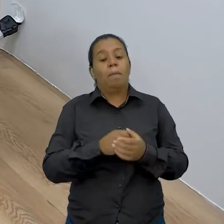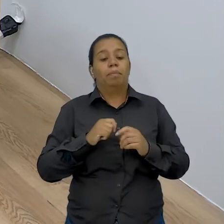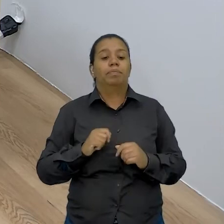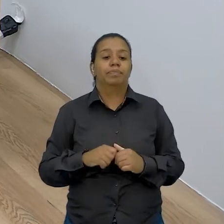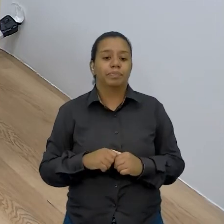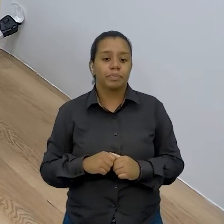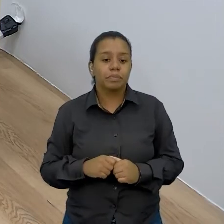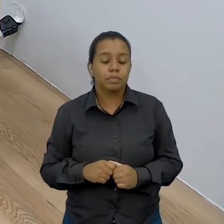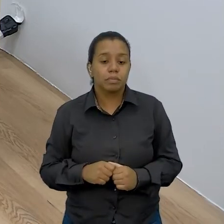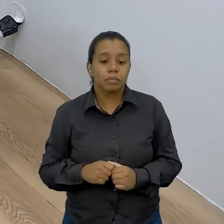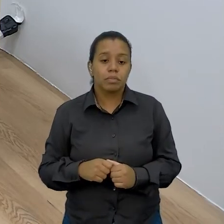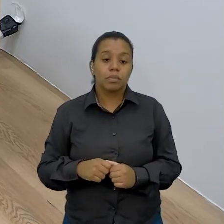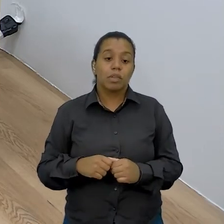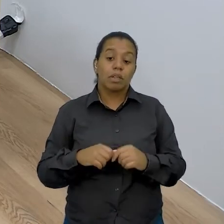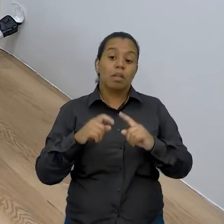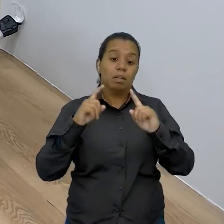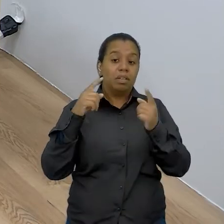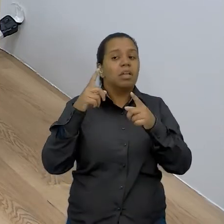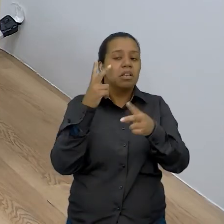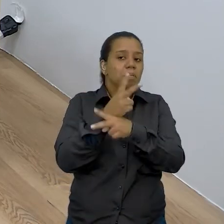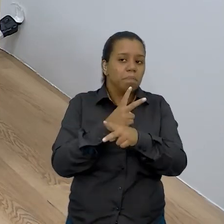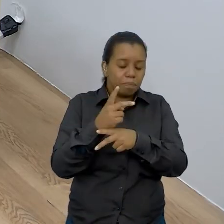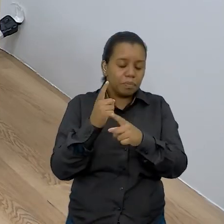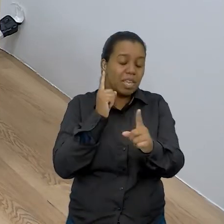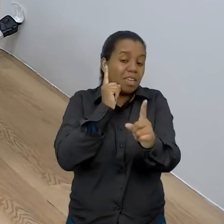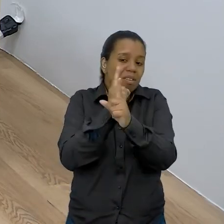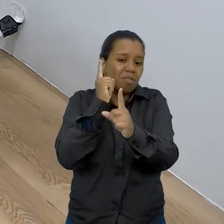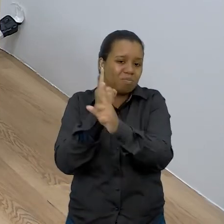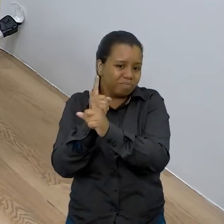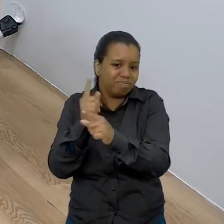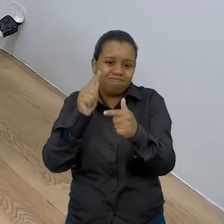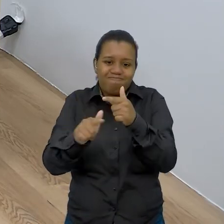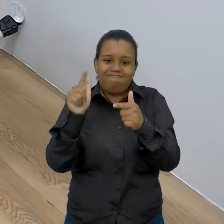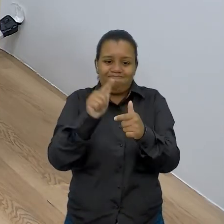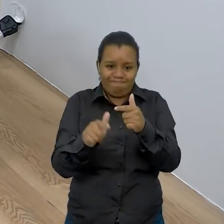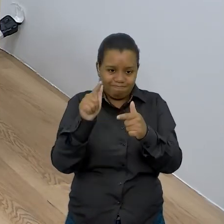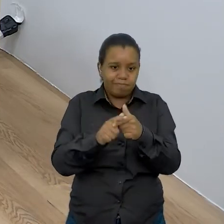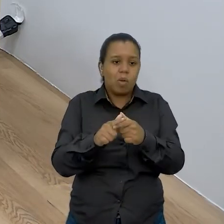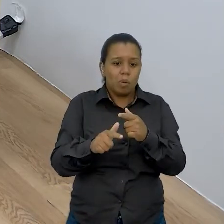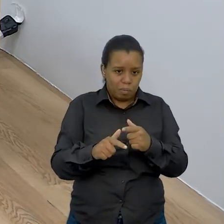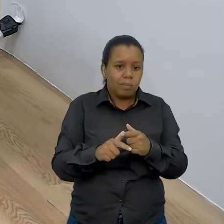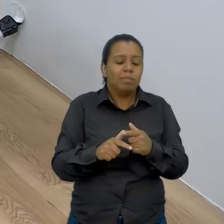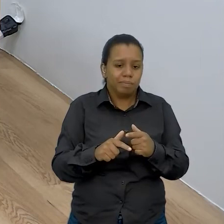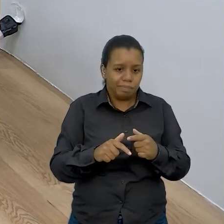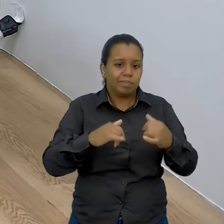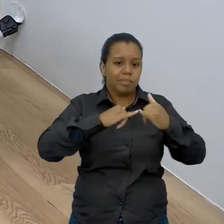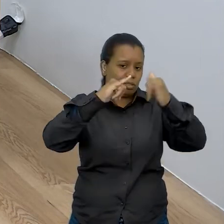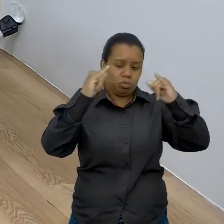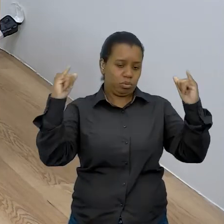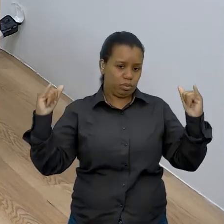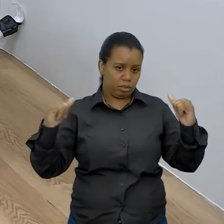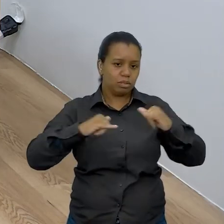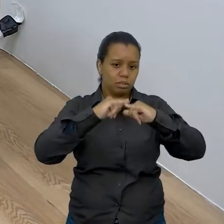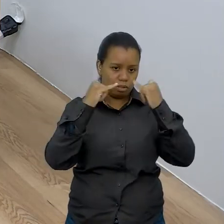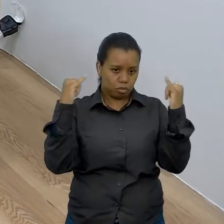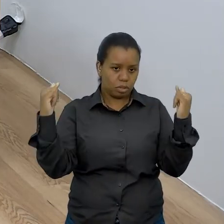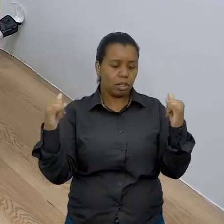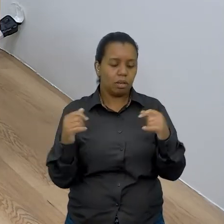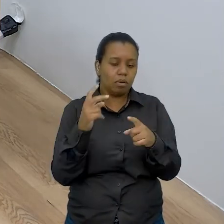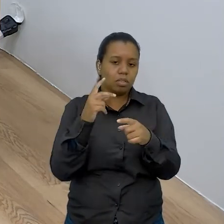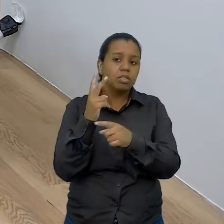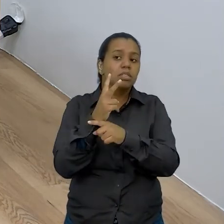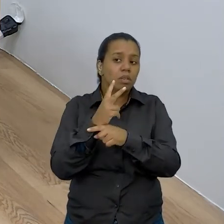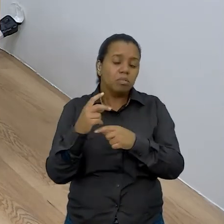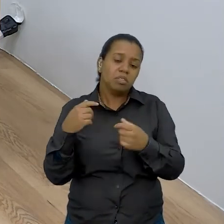é um dispositivo que detecta alguns problemas na sua instalação. Então é um equipamento de segurança que as